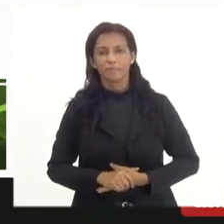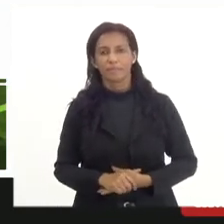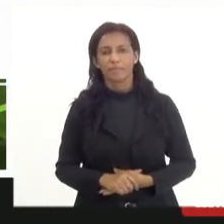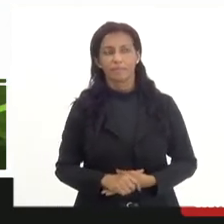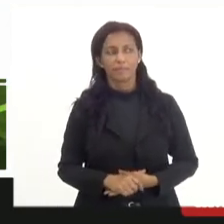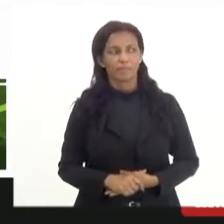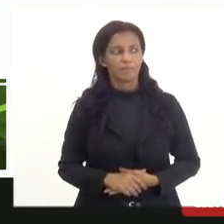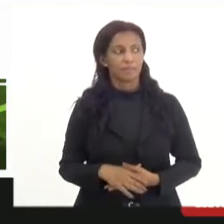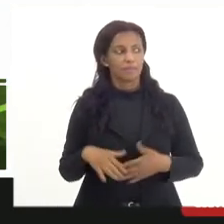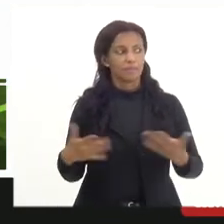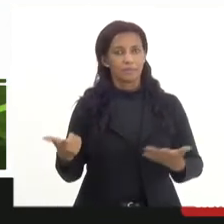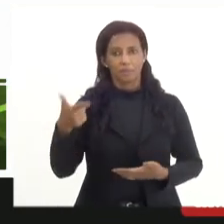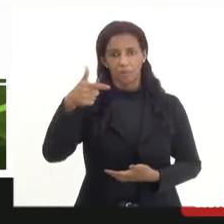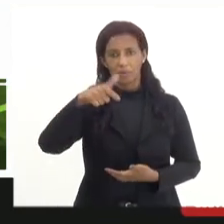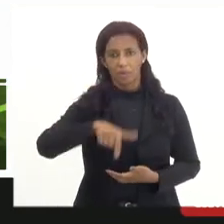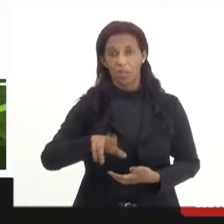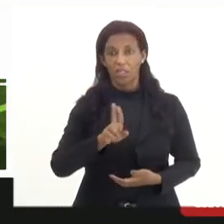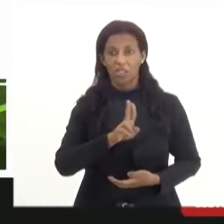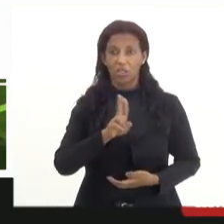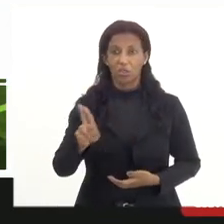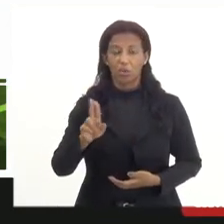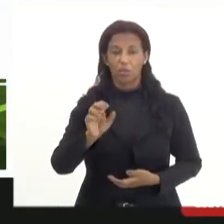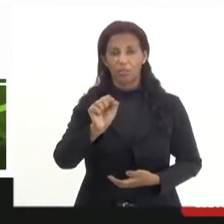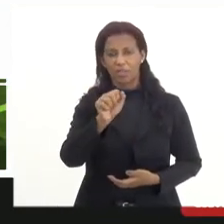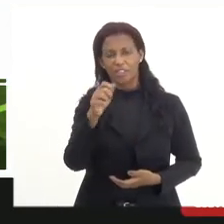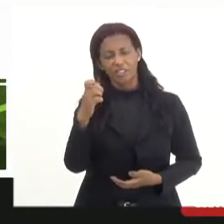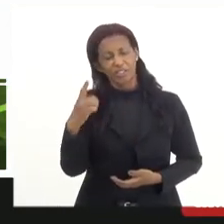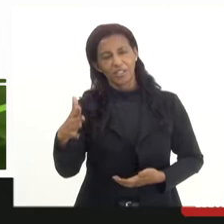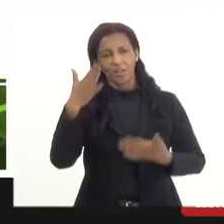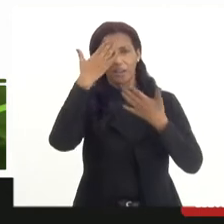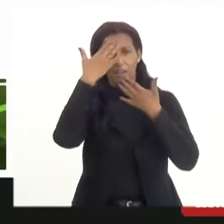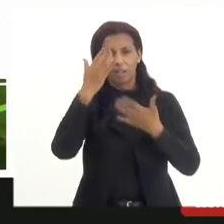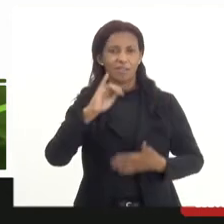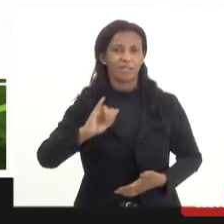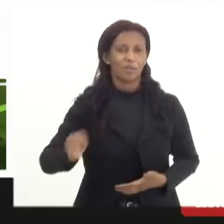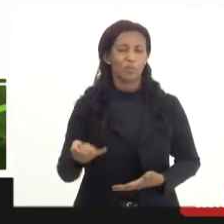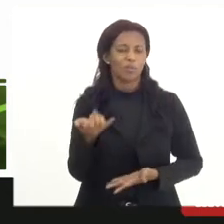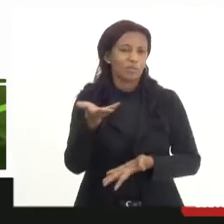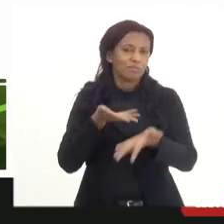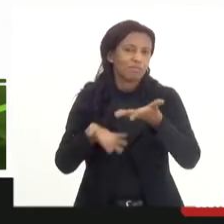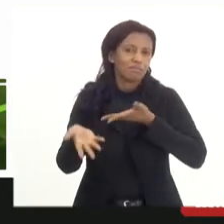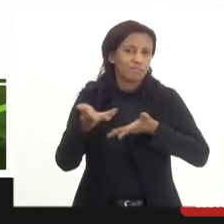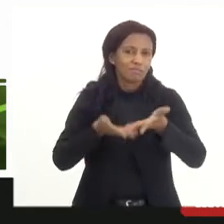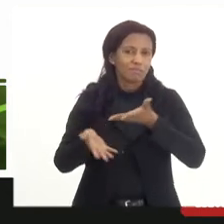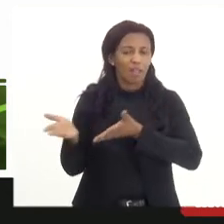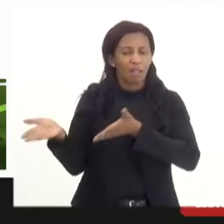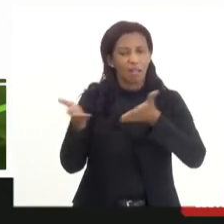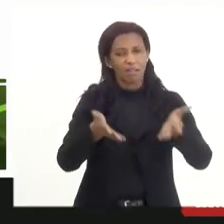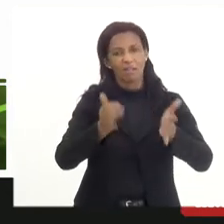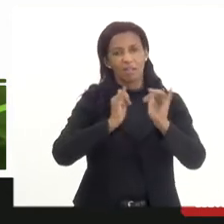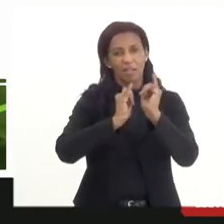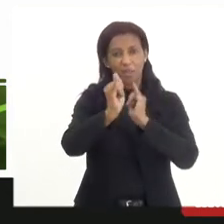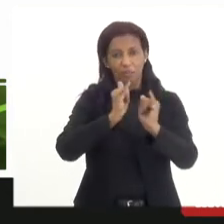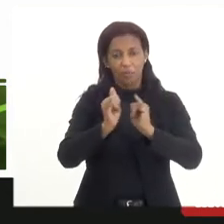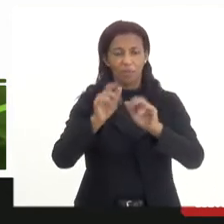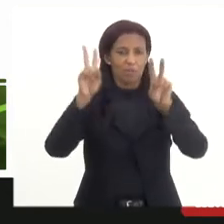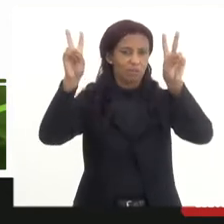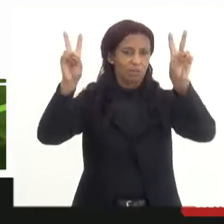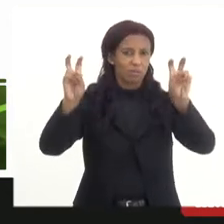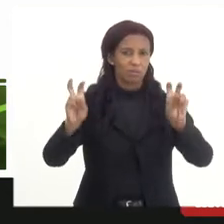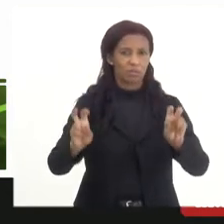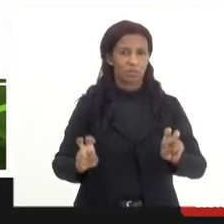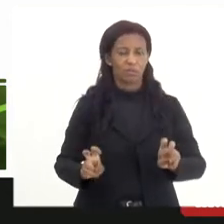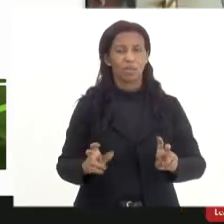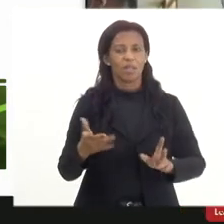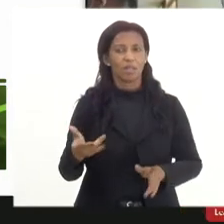Então, novamente, em nome da Shell, queria agradecer aqui a oportunidade de participar, trazer algumas informações sobre o tema, que é de